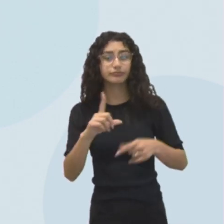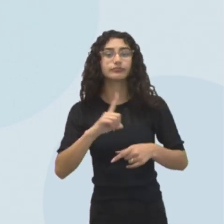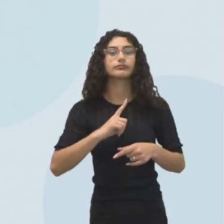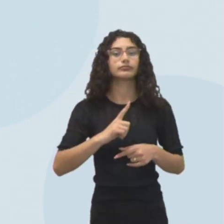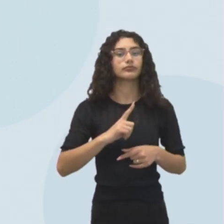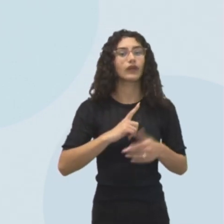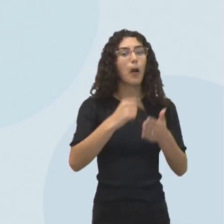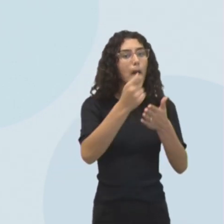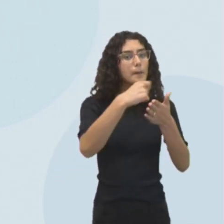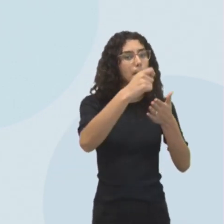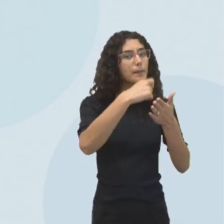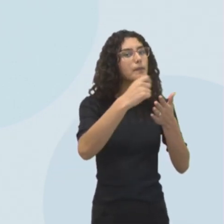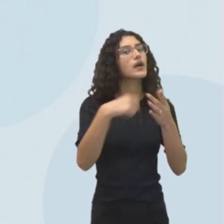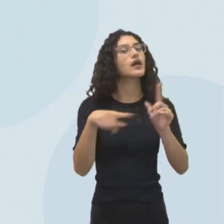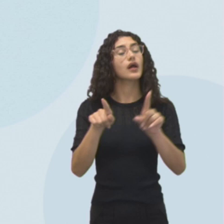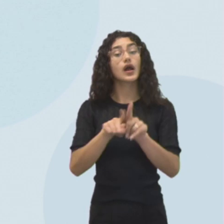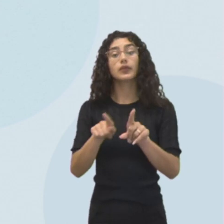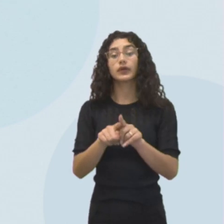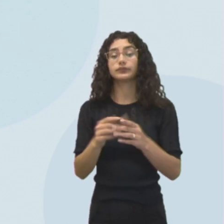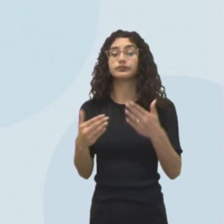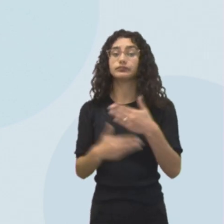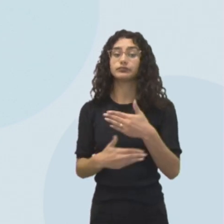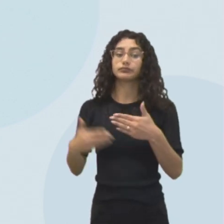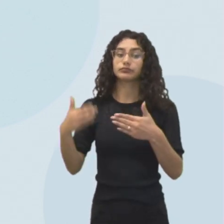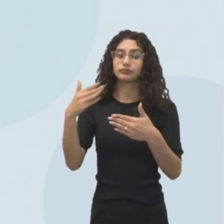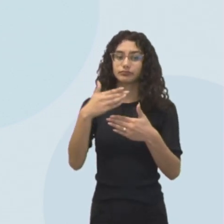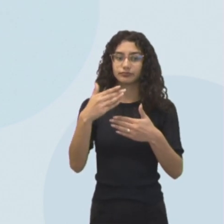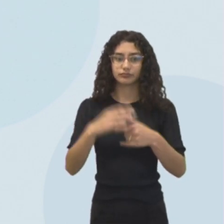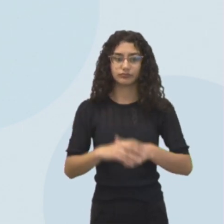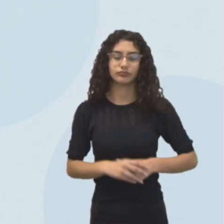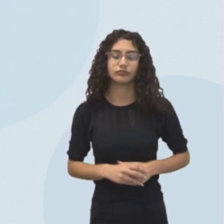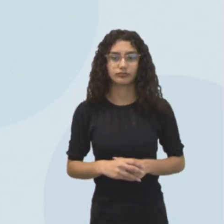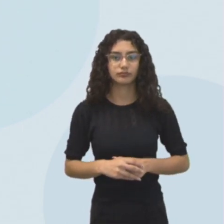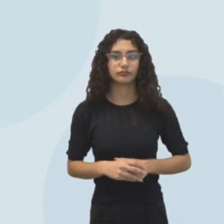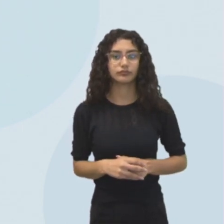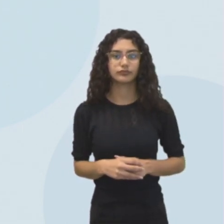uma escrita. Próximo slide.